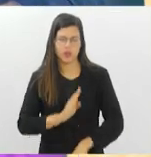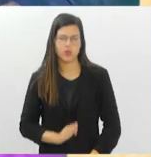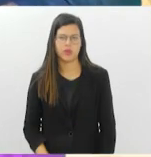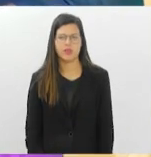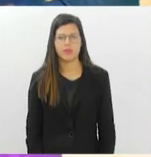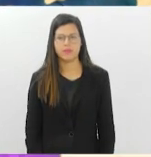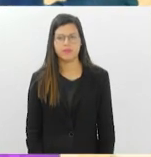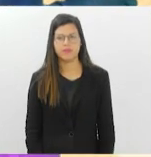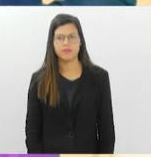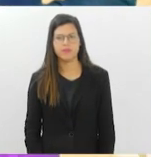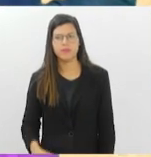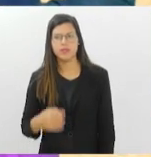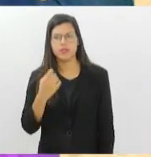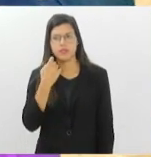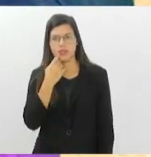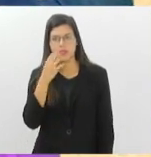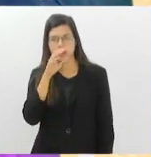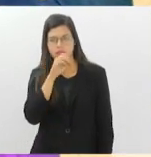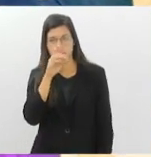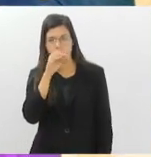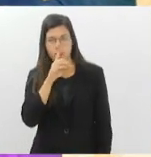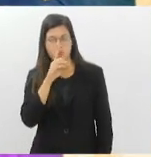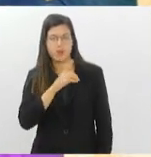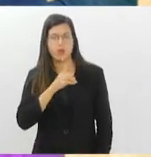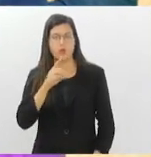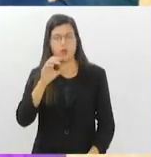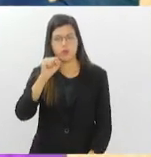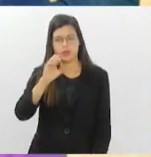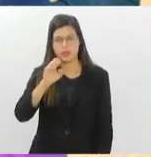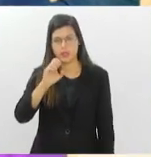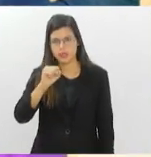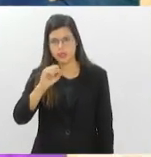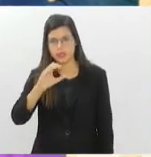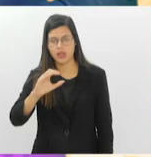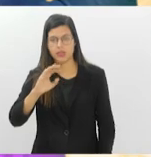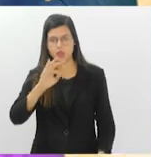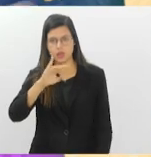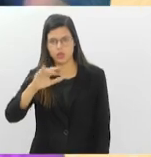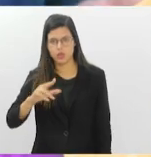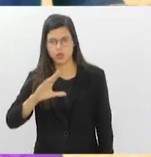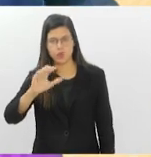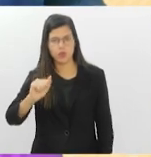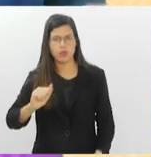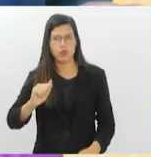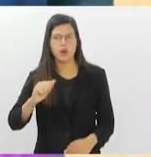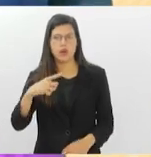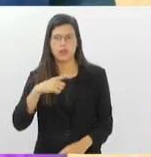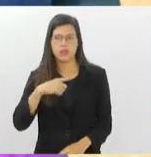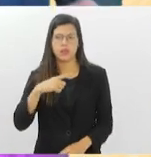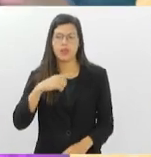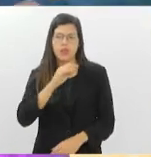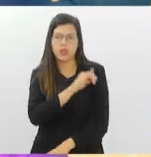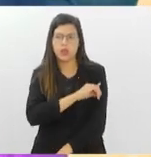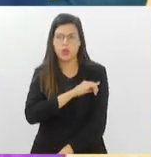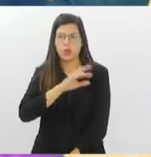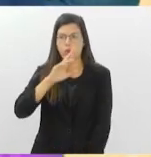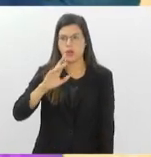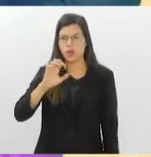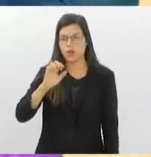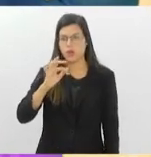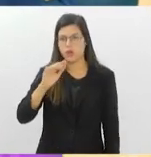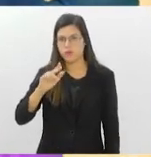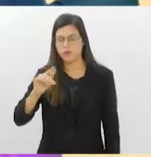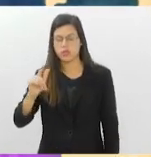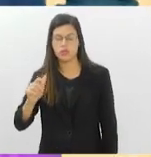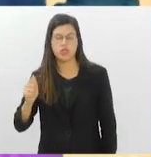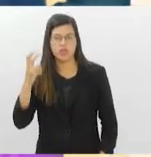e neste final de semana o Séc Tijuca recebe mais uma edição do Rio refugia um evento que celebra cultura e também Alerta sobre